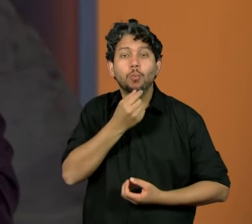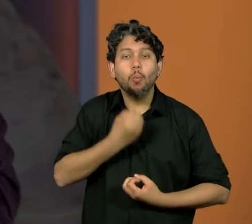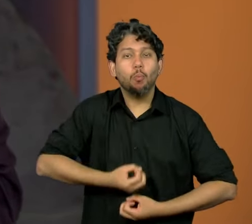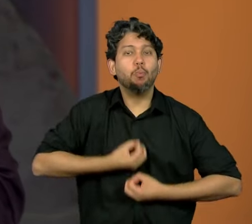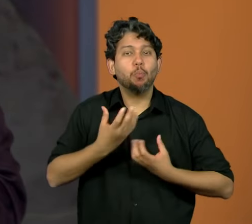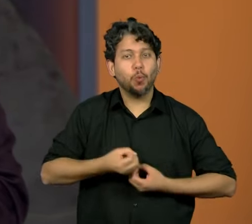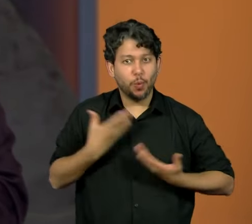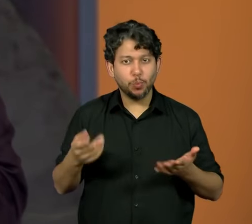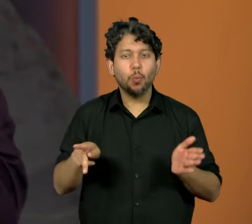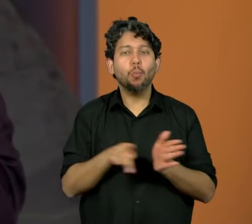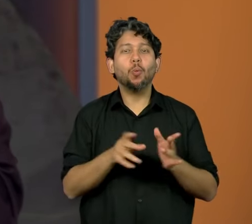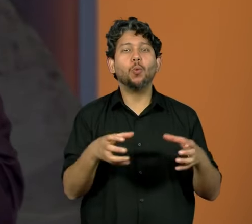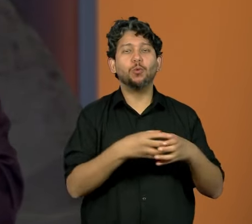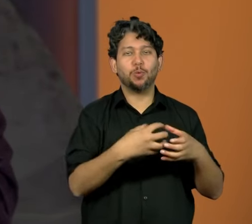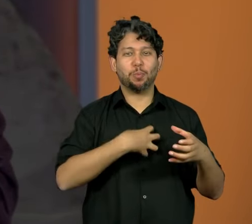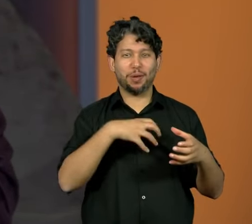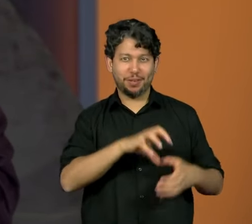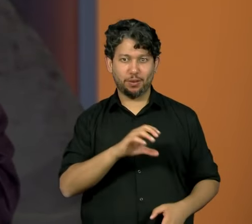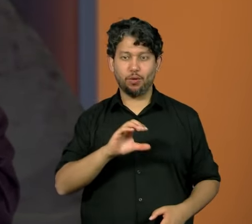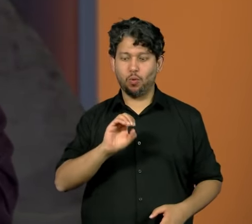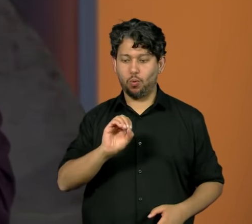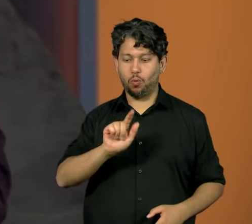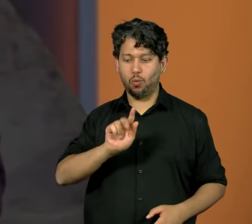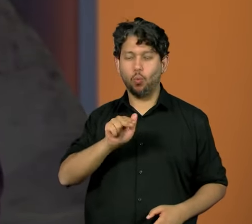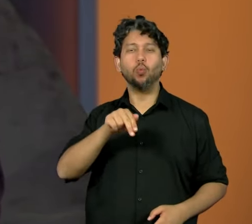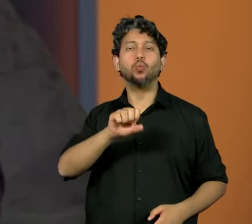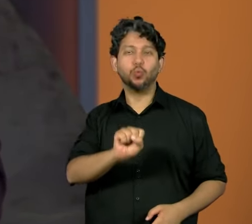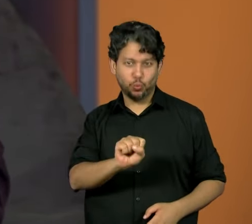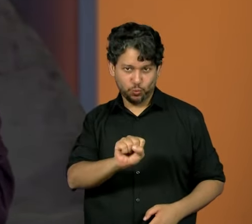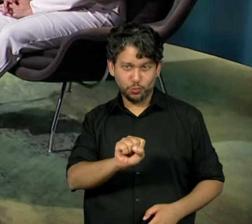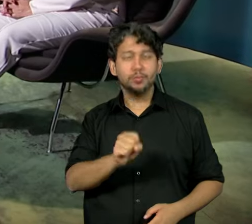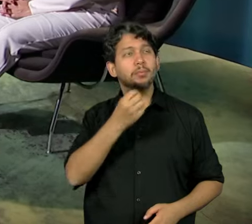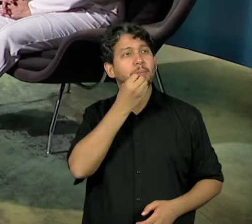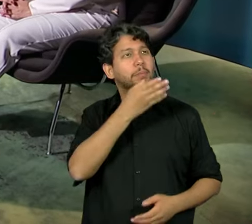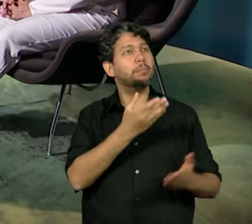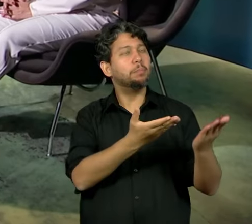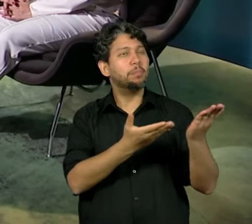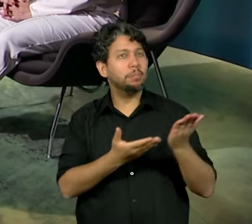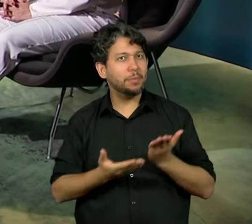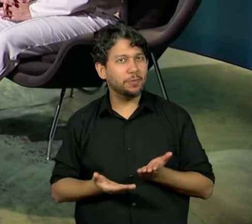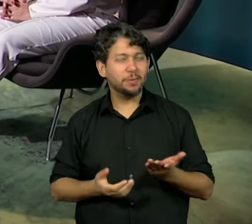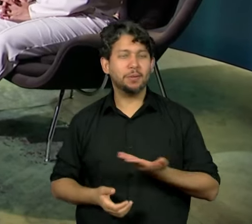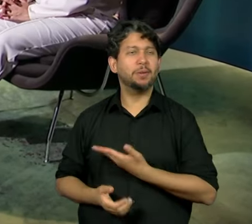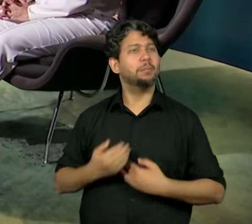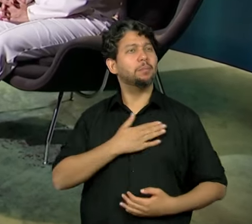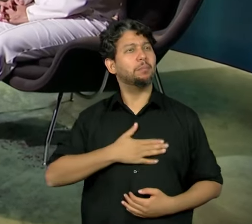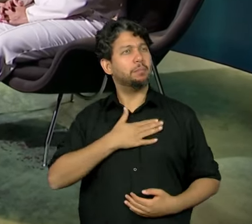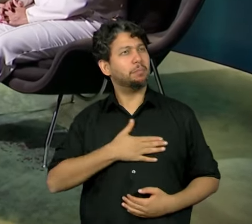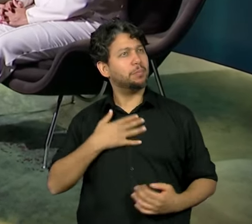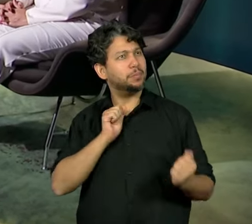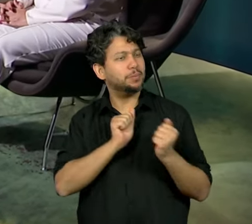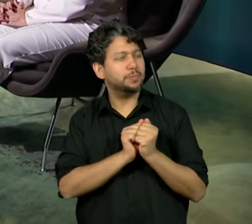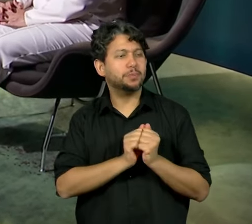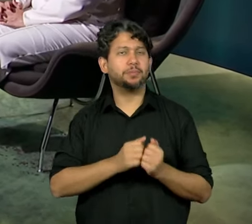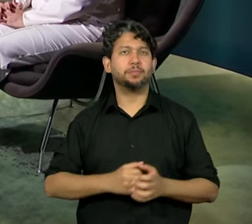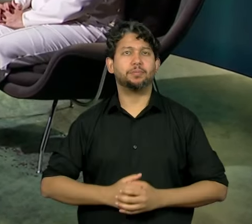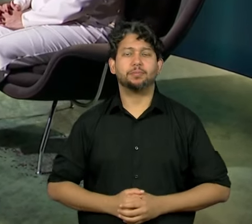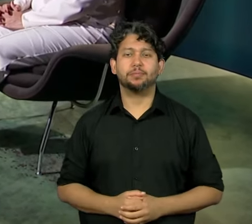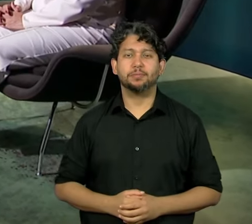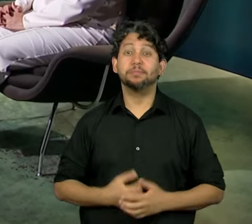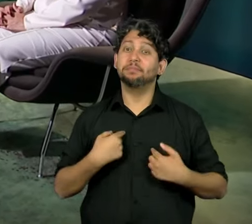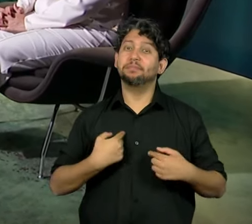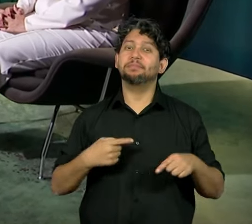do coletivo baiano Alguns Toques, Gueluar Adum. Seja bem-vindo, Gueluar, é um prazer tê-lo conosco. O prazer é